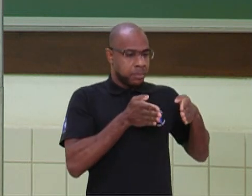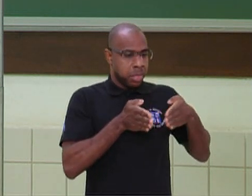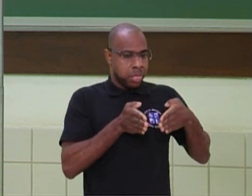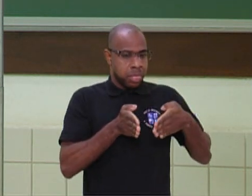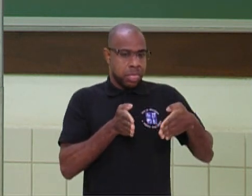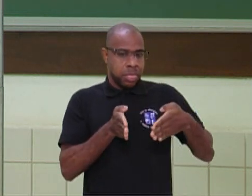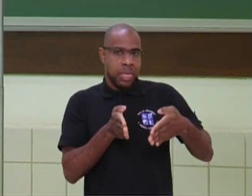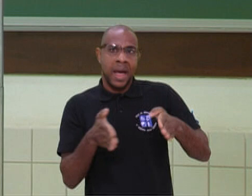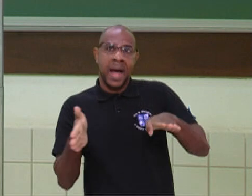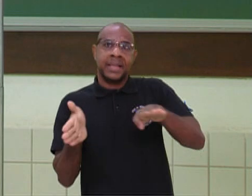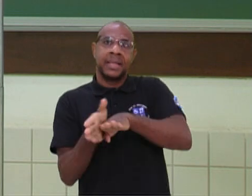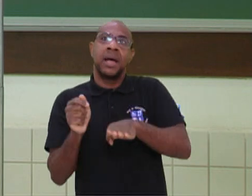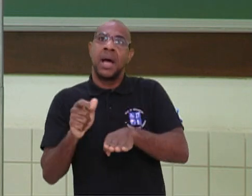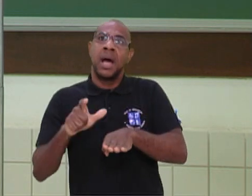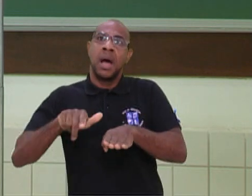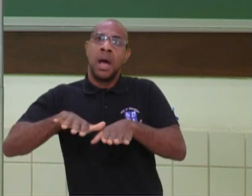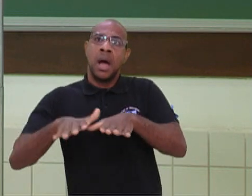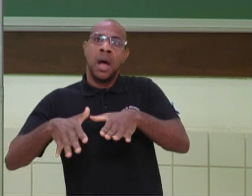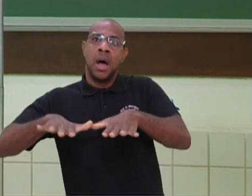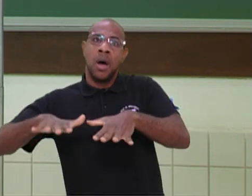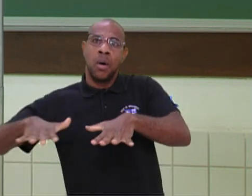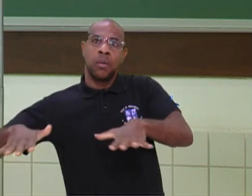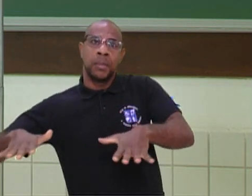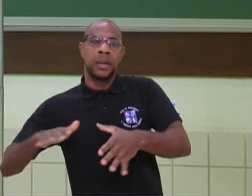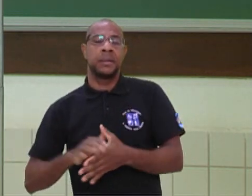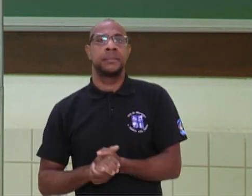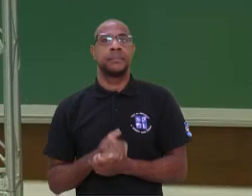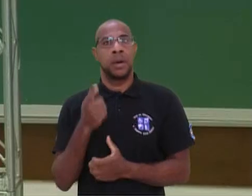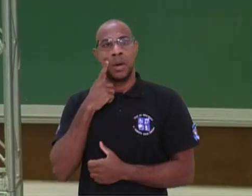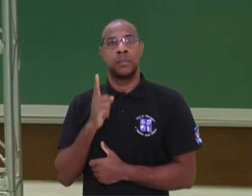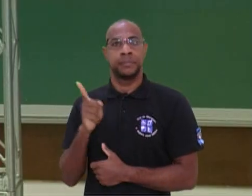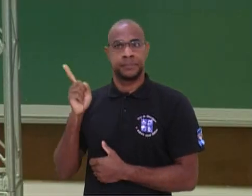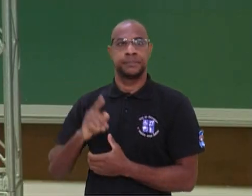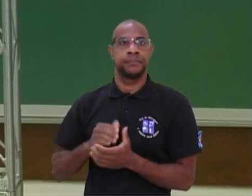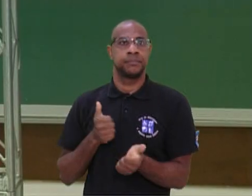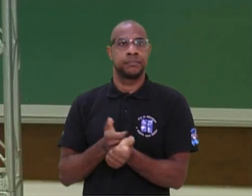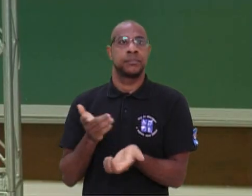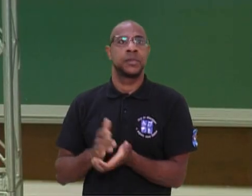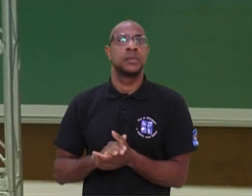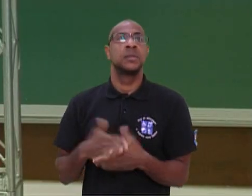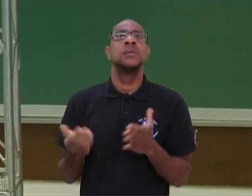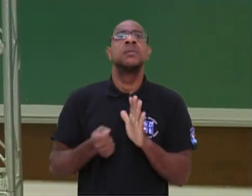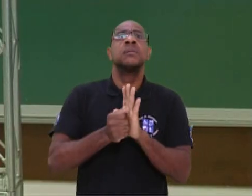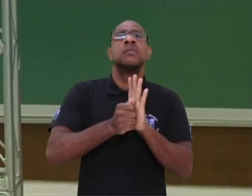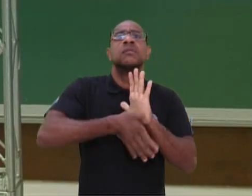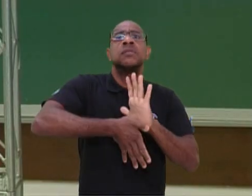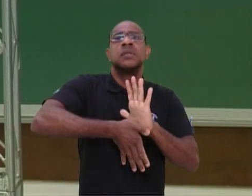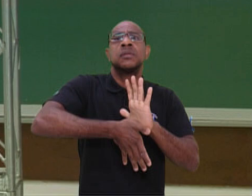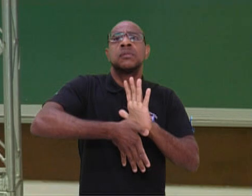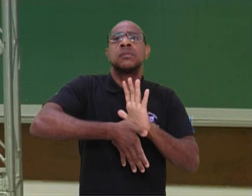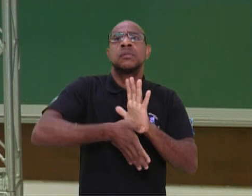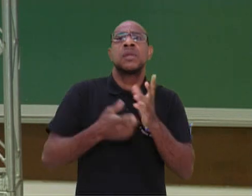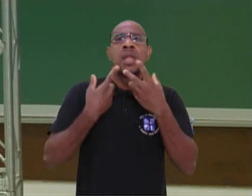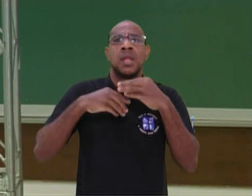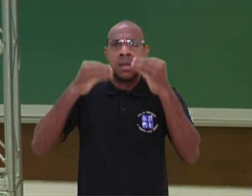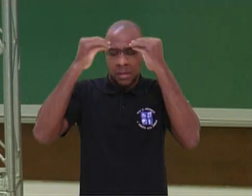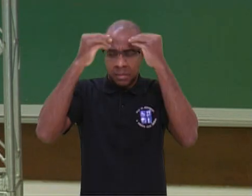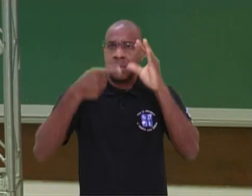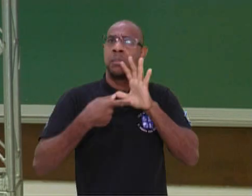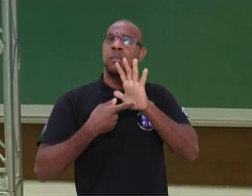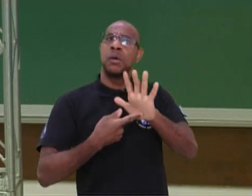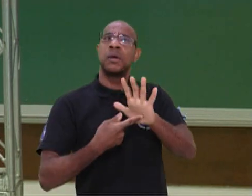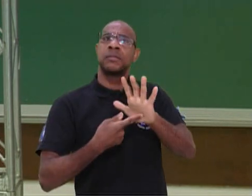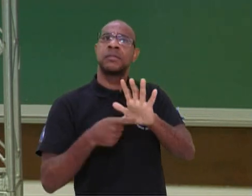que é cortado, tá? É uma obra-prima. Mas vamos juntos aqui. Que figura de linguagem explícita sustenta a analogia entre o